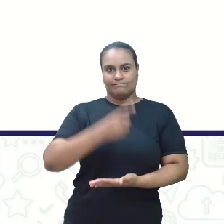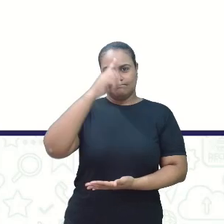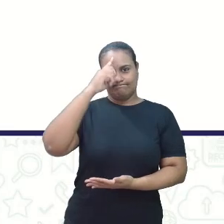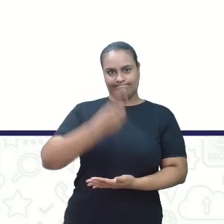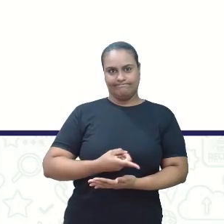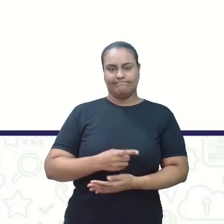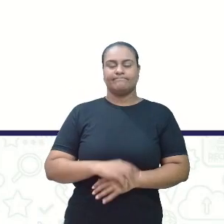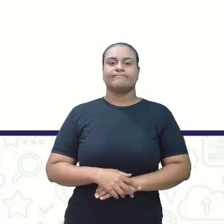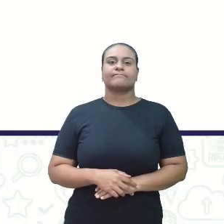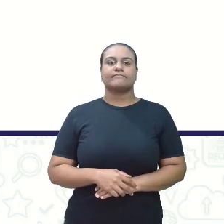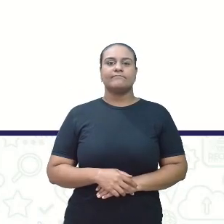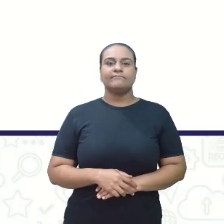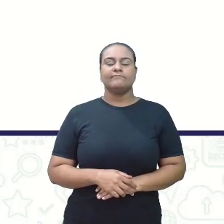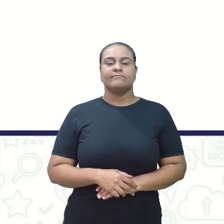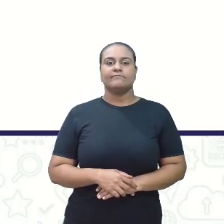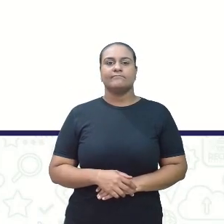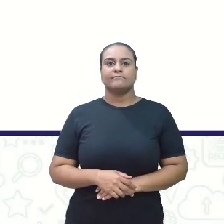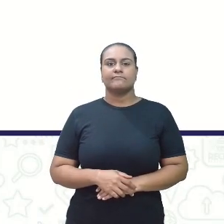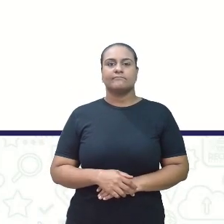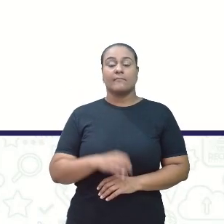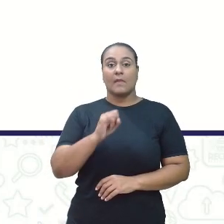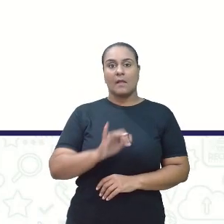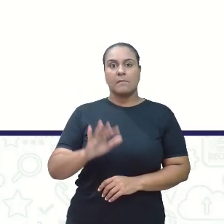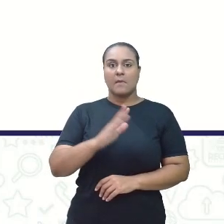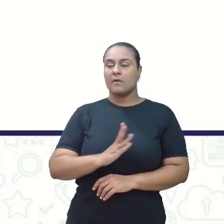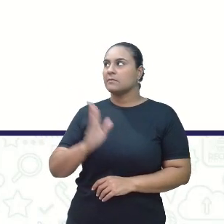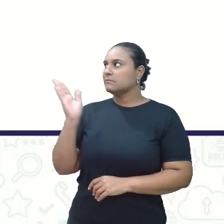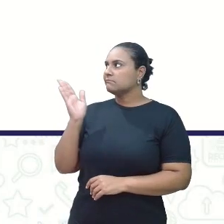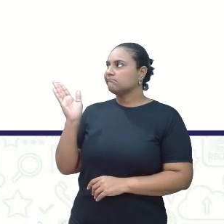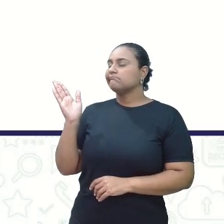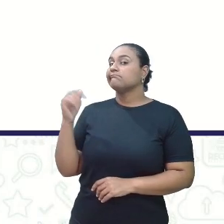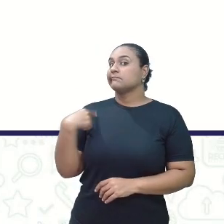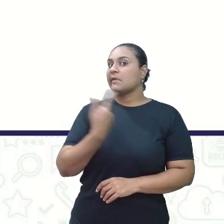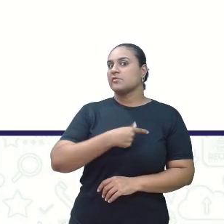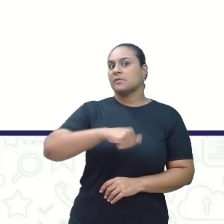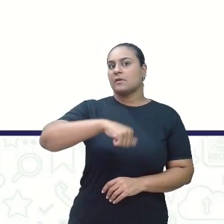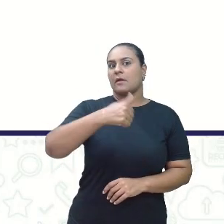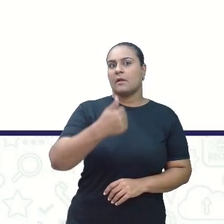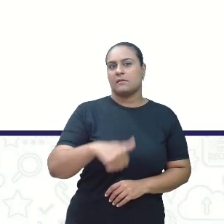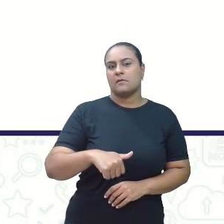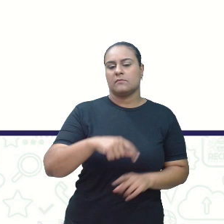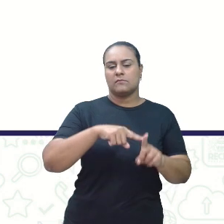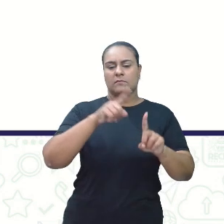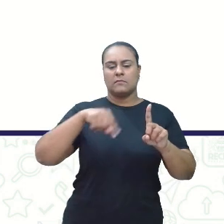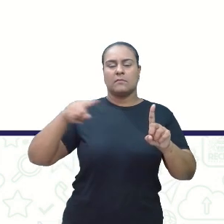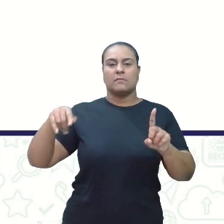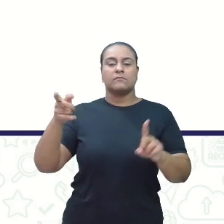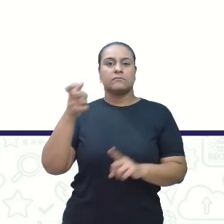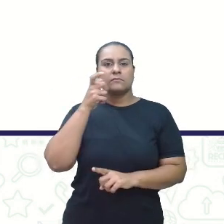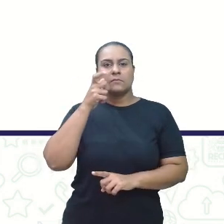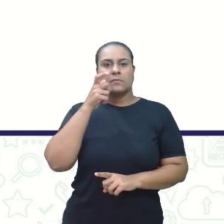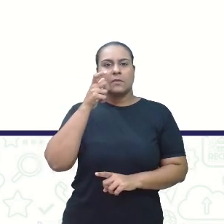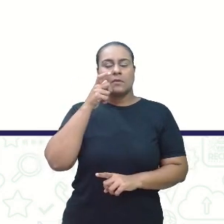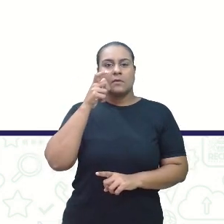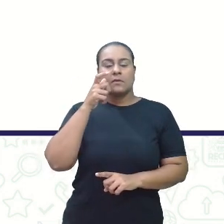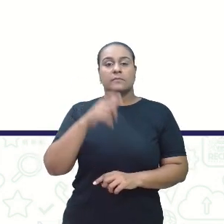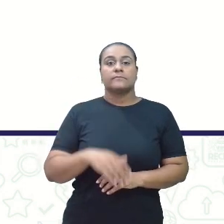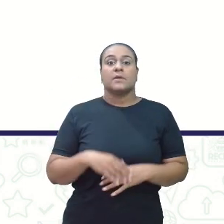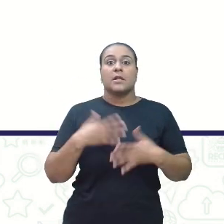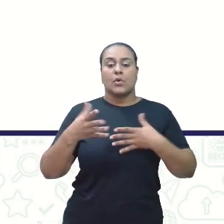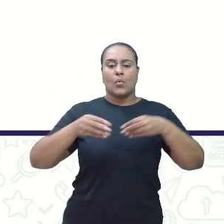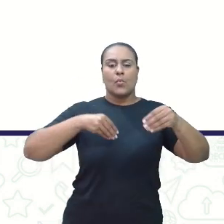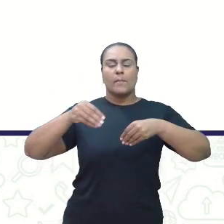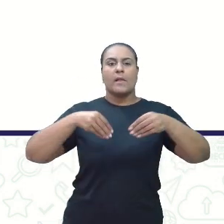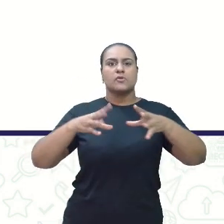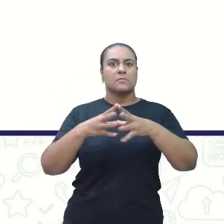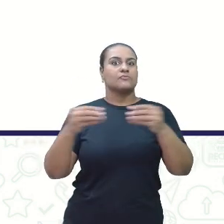decisão. Aqui eu trouxe para a gente analisar um gráfico bem interessante. Quanto tempo vai levar para o plástico